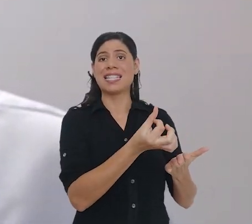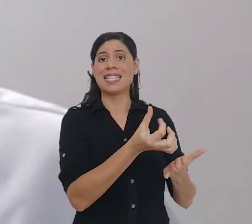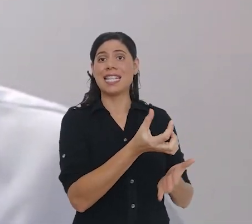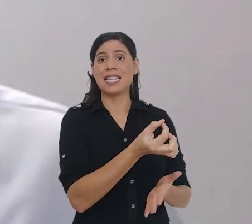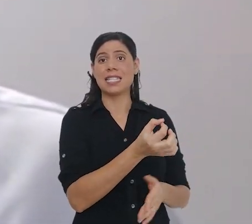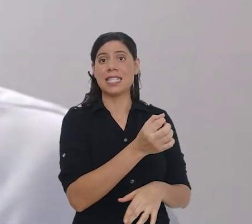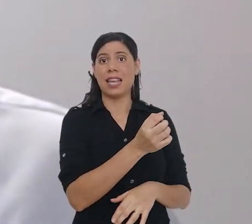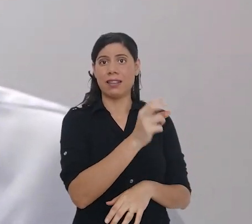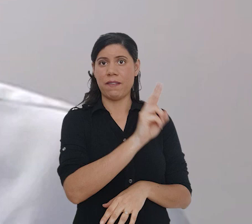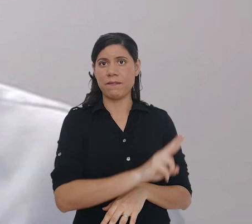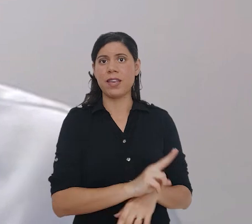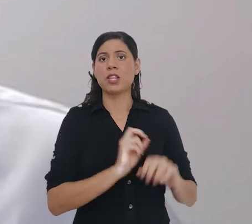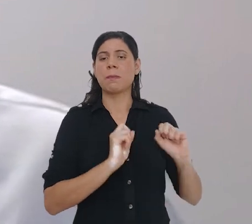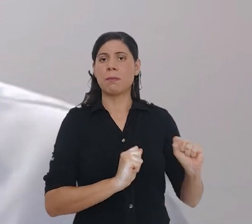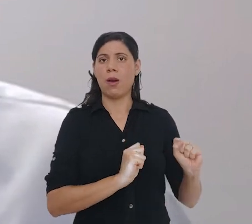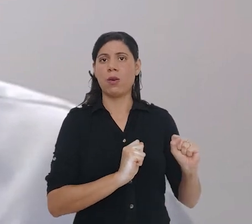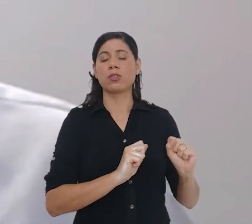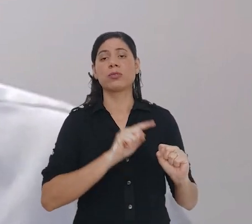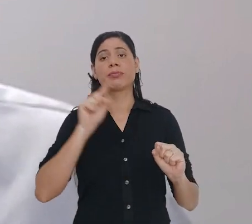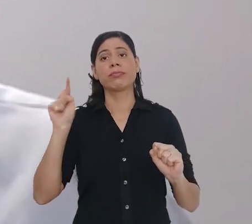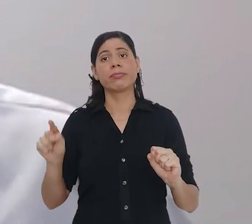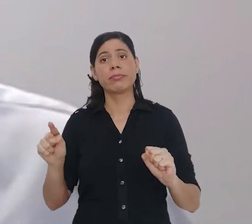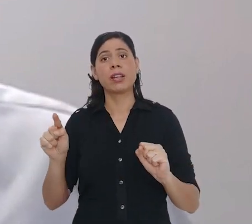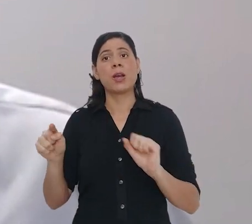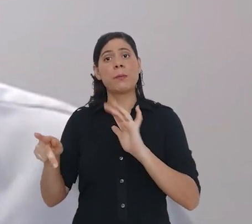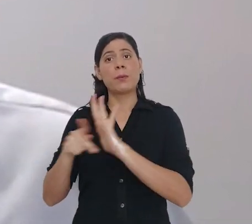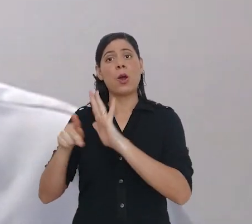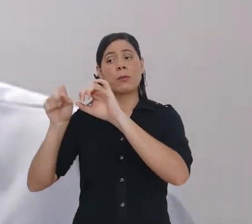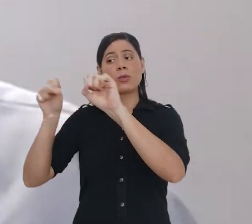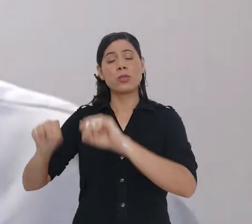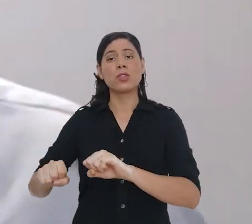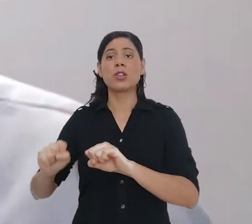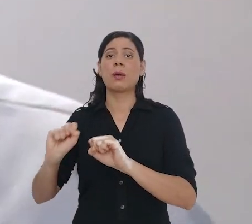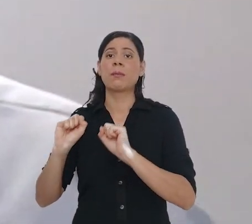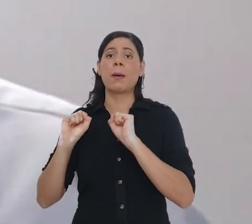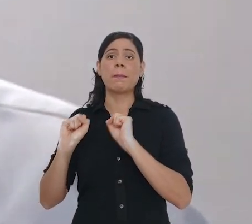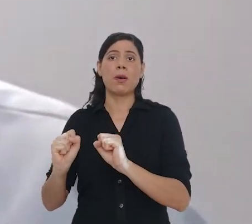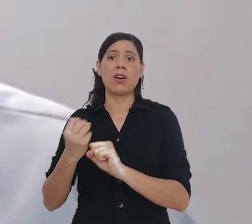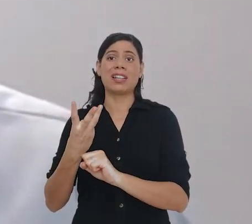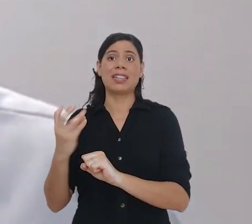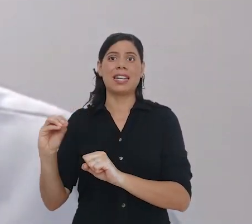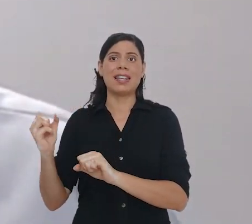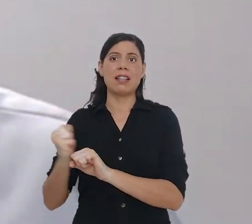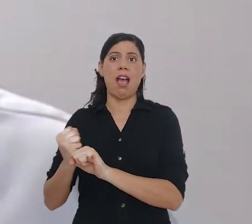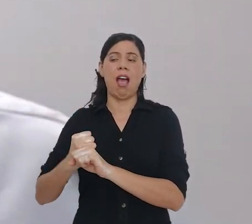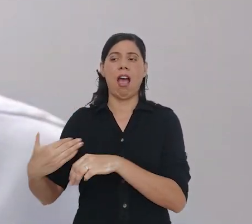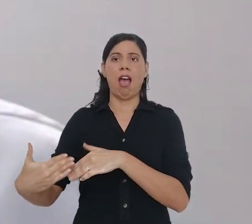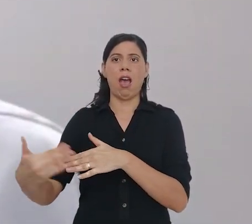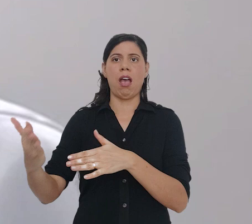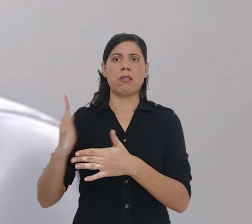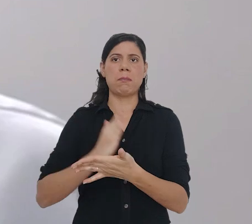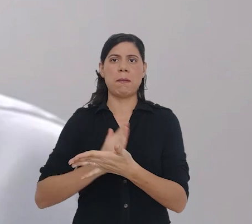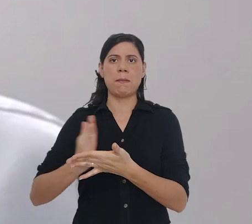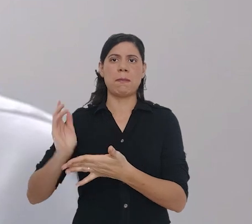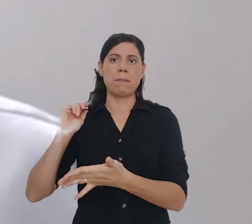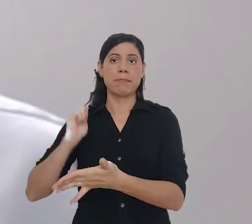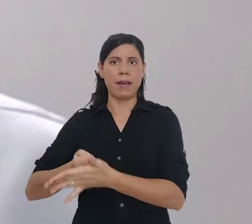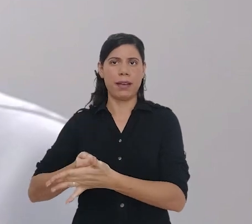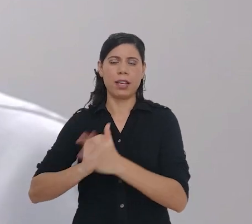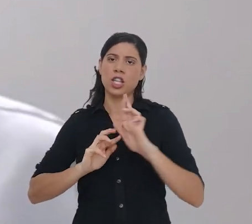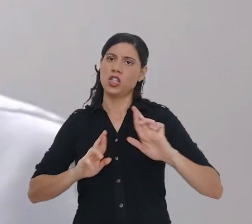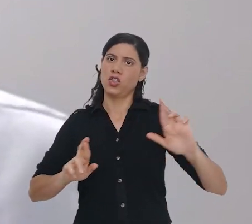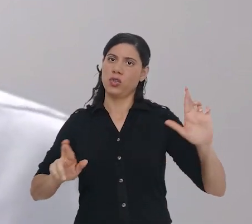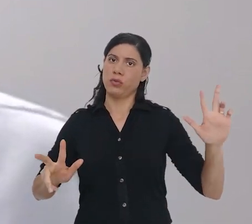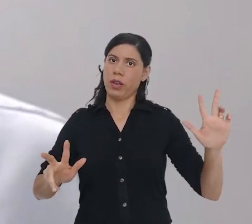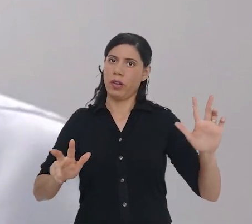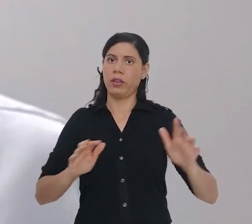60 vezes, né? Enquanto que no sistema financeiro habitacional você pode financiar em 30 anos um imóvel, né? Então é diferente o valor